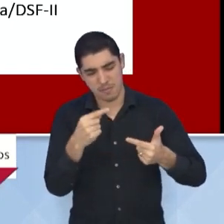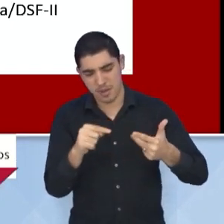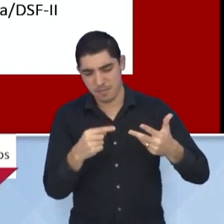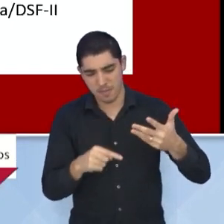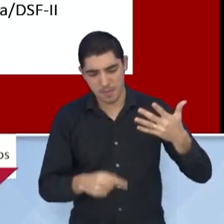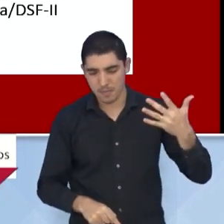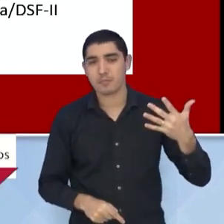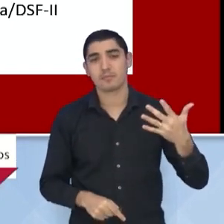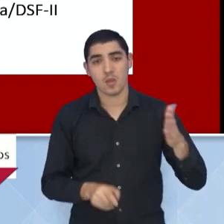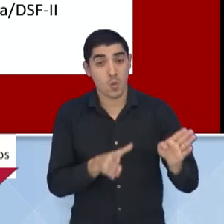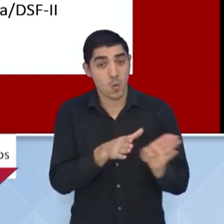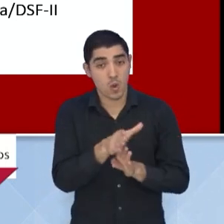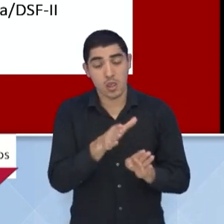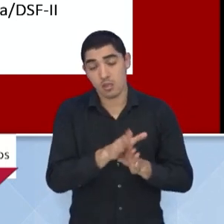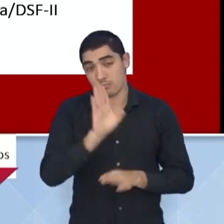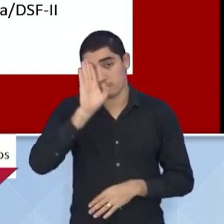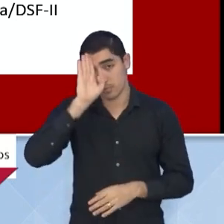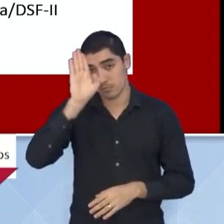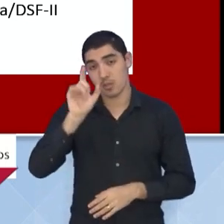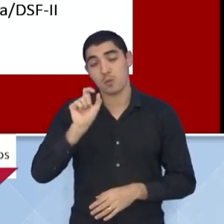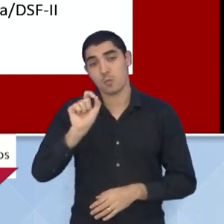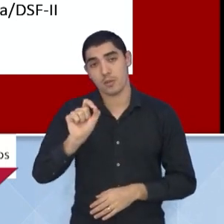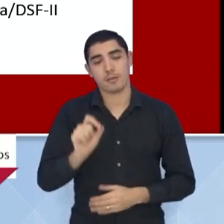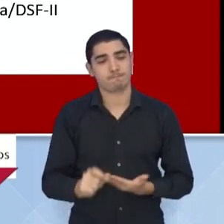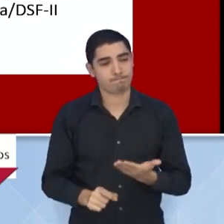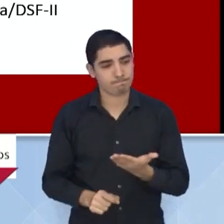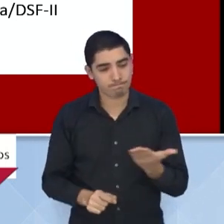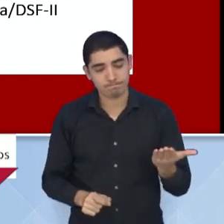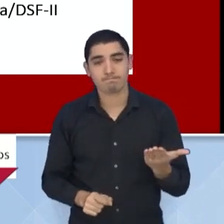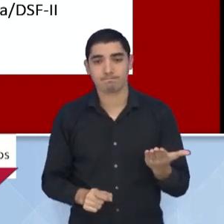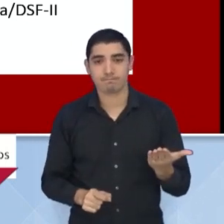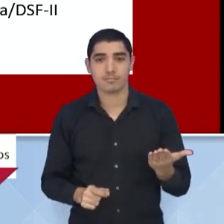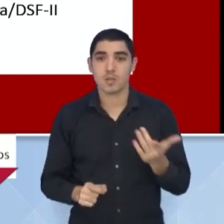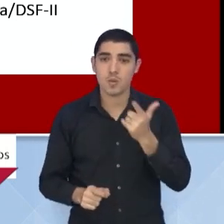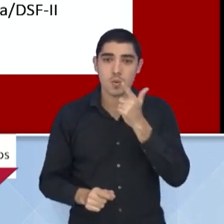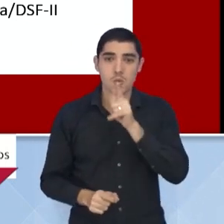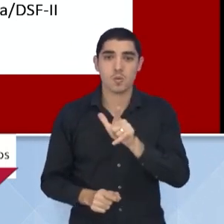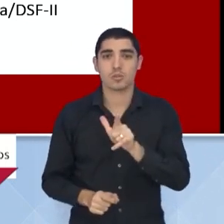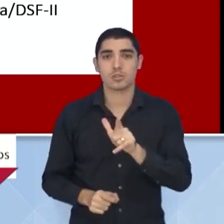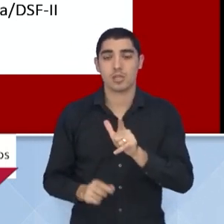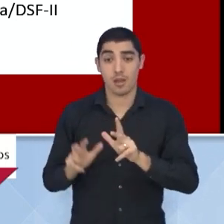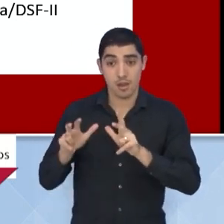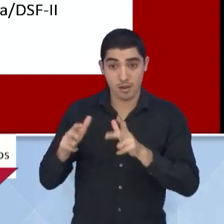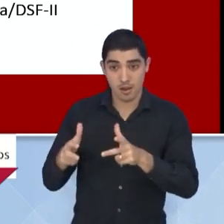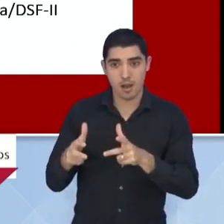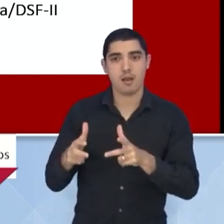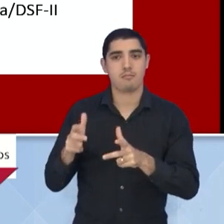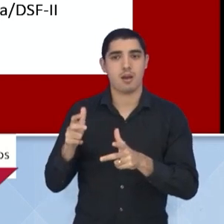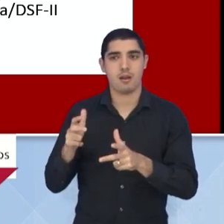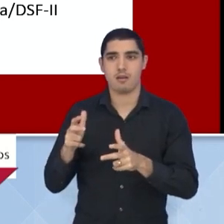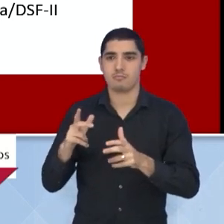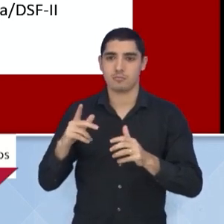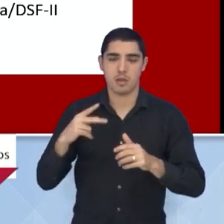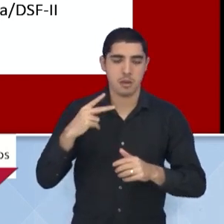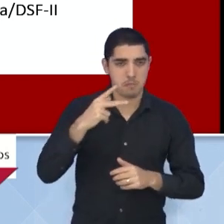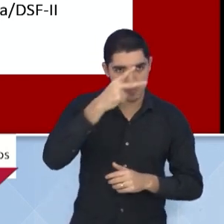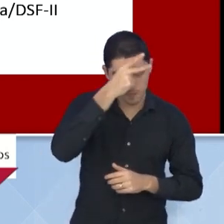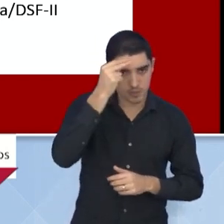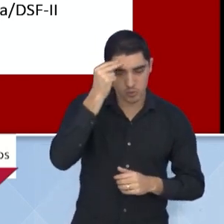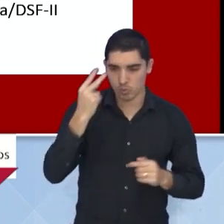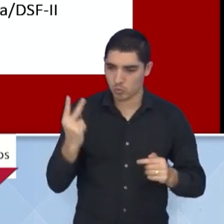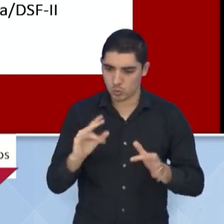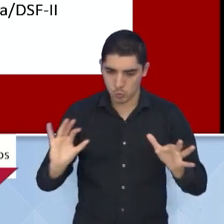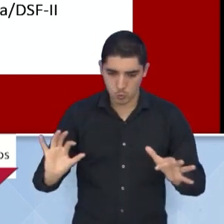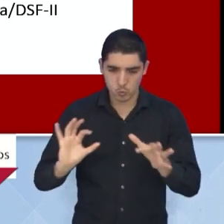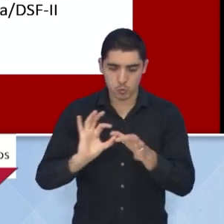e principalmente fazer a máquina funcionar ter uma máquina eficiente ter uma máquina que